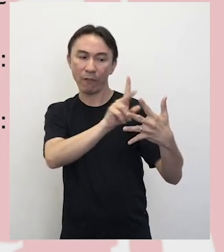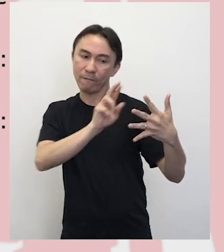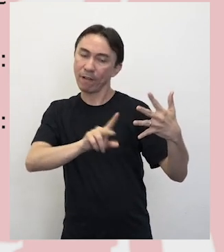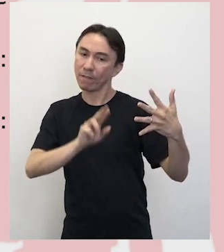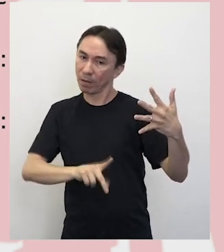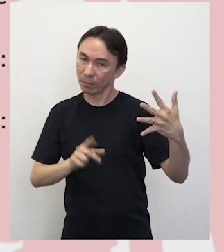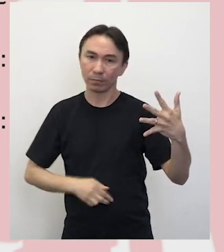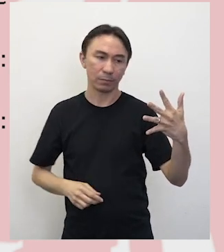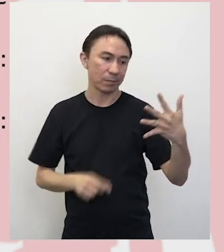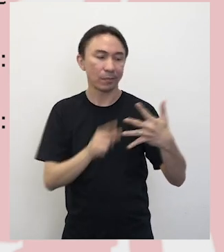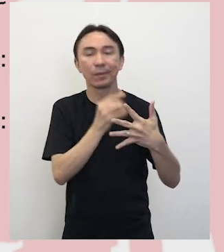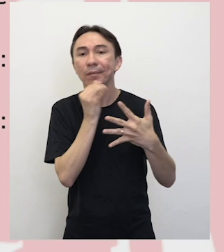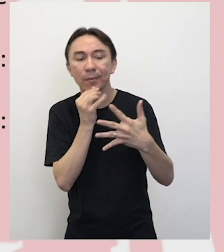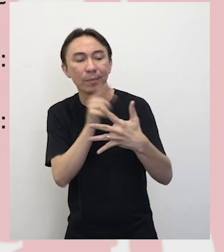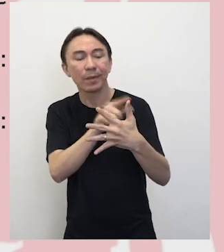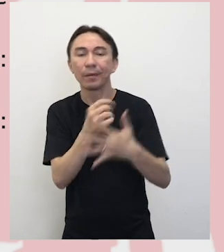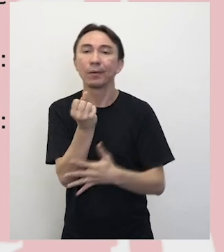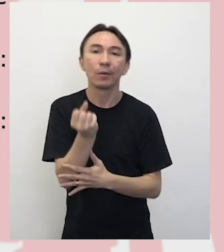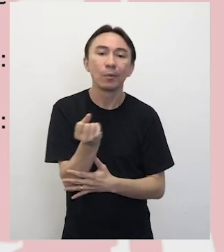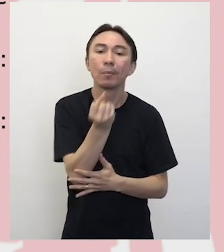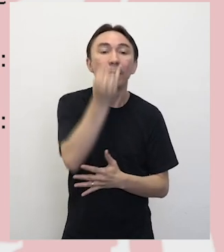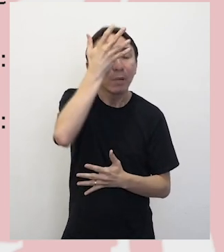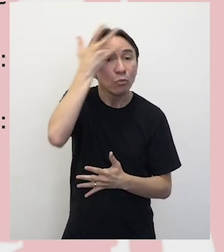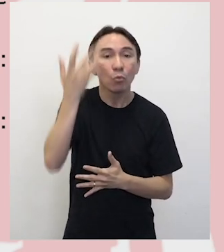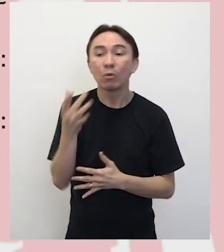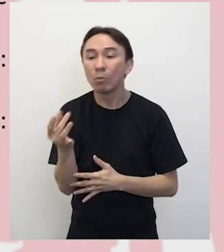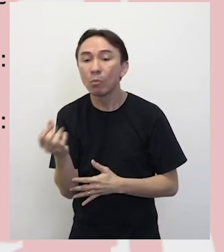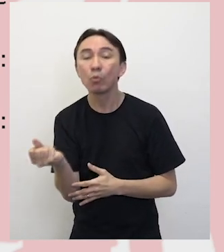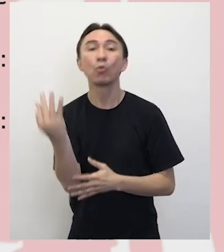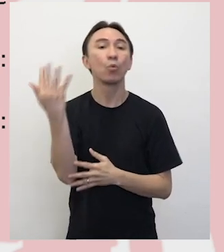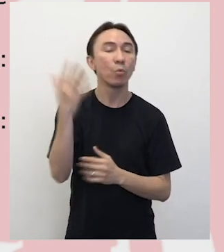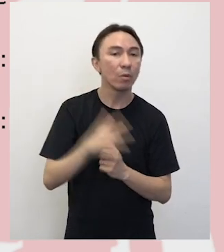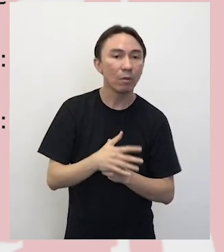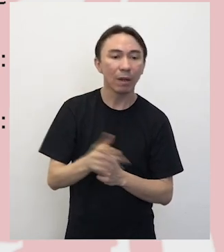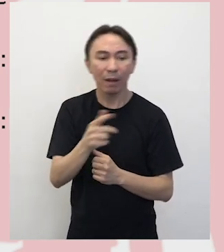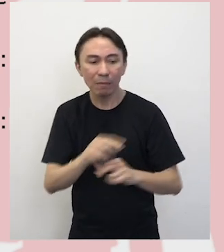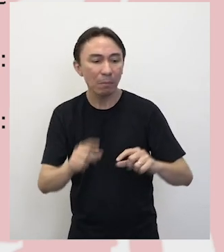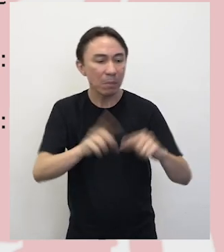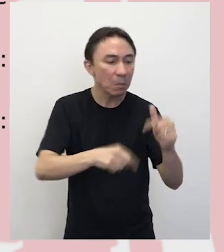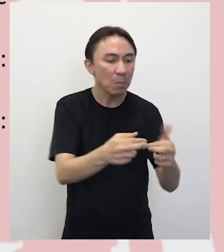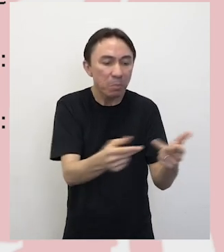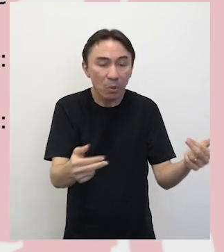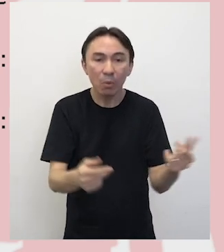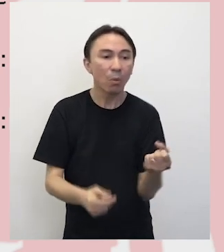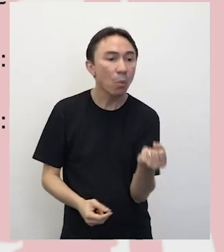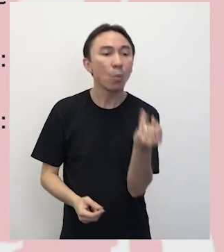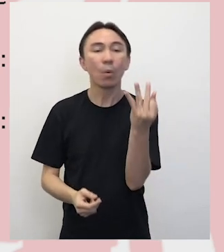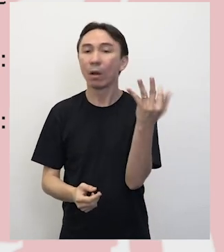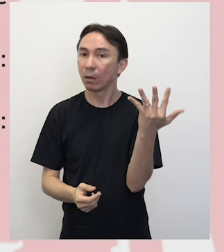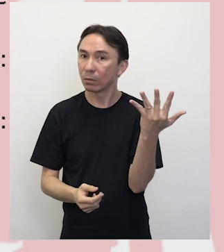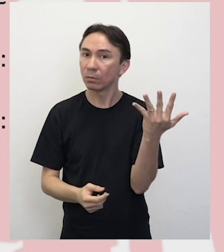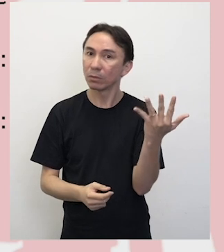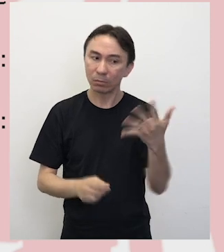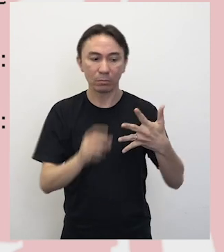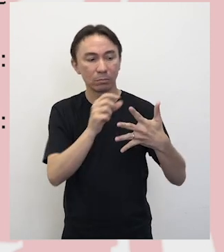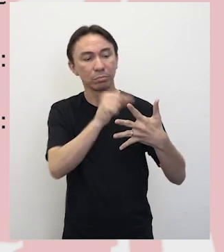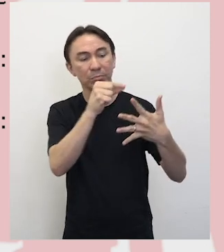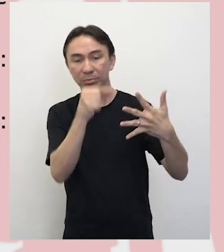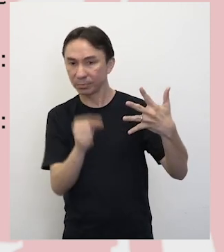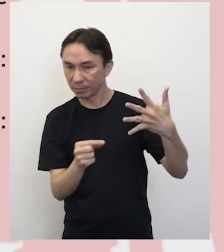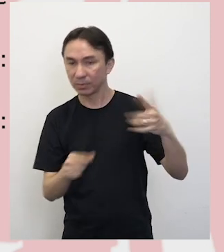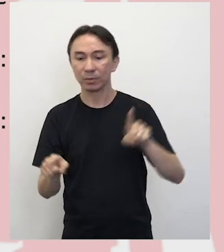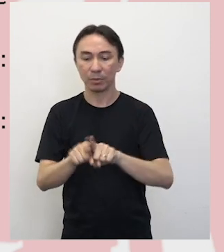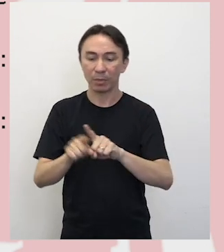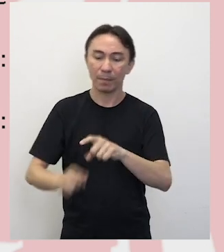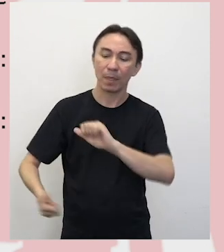exemplo, número de pessoas, quantidade de recurso, etc. Devem ser diferentes indicadores qualitativos,